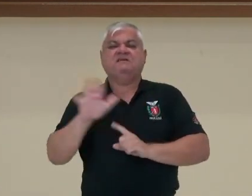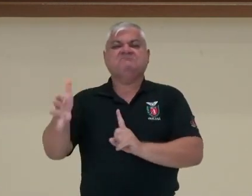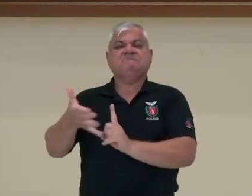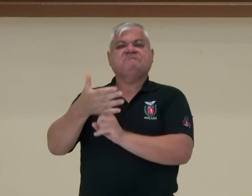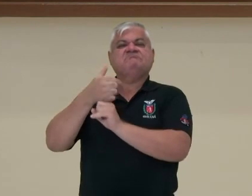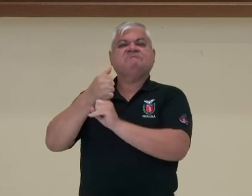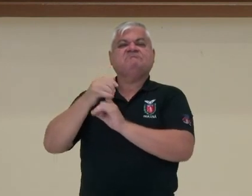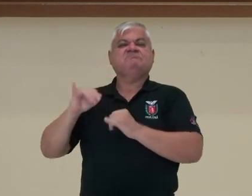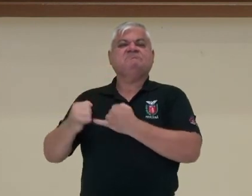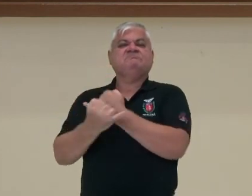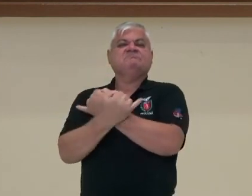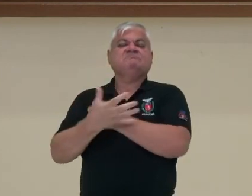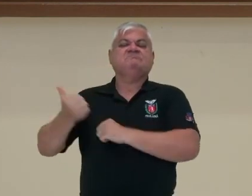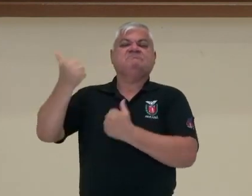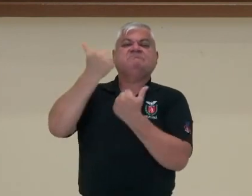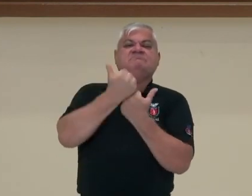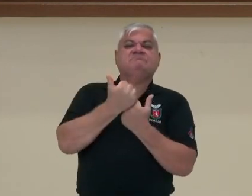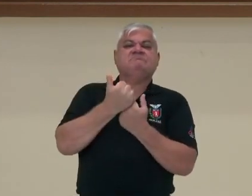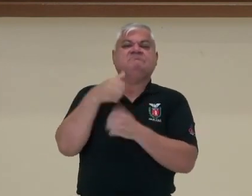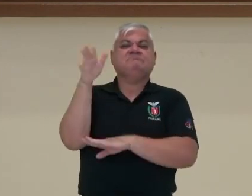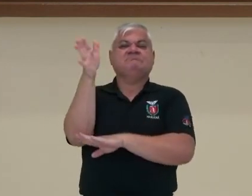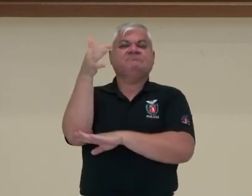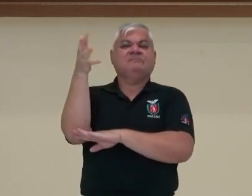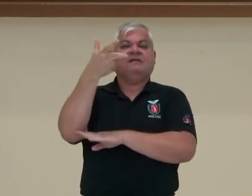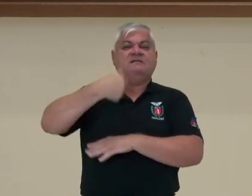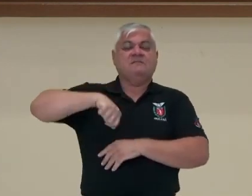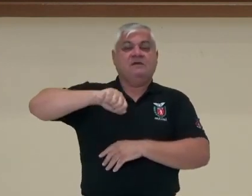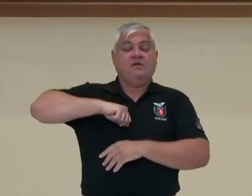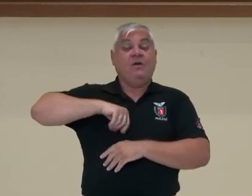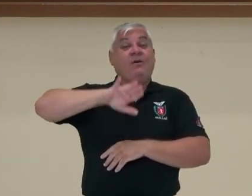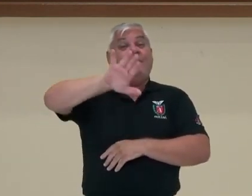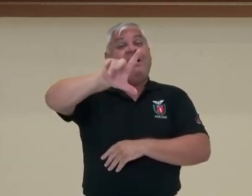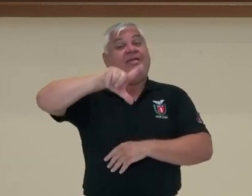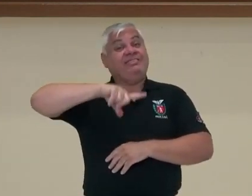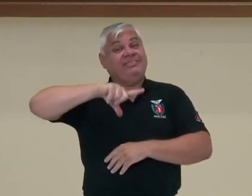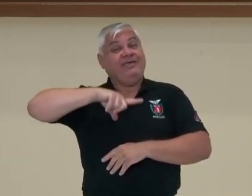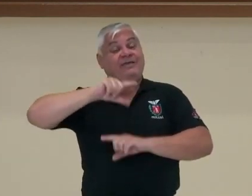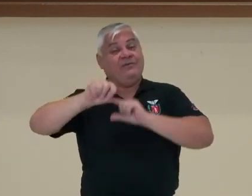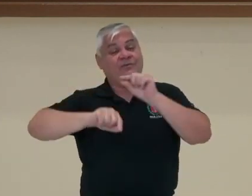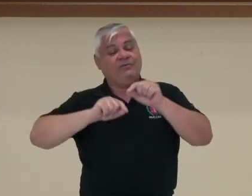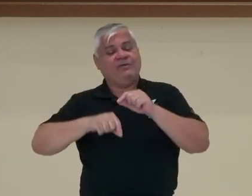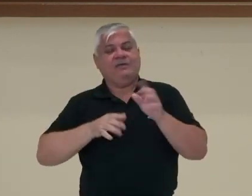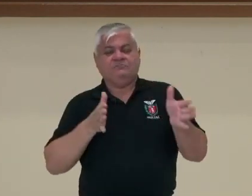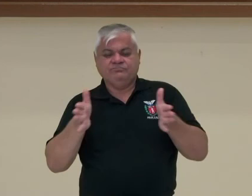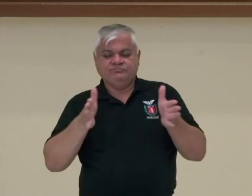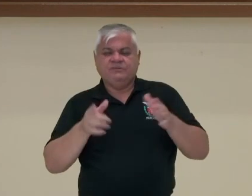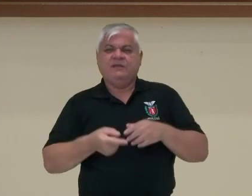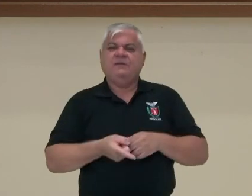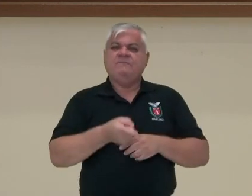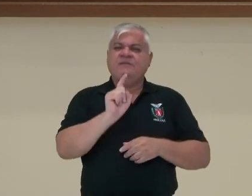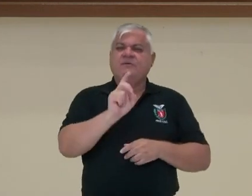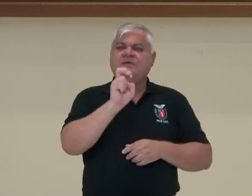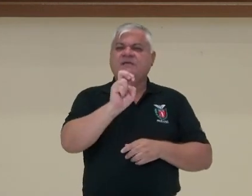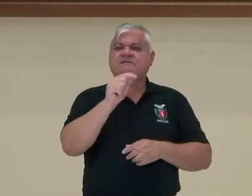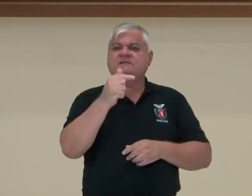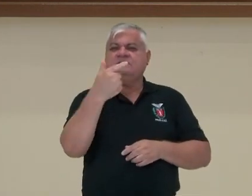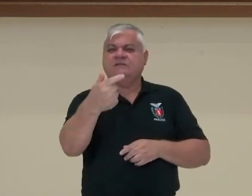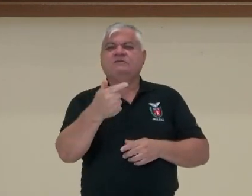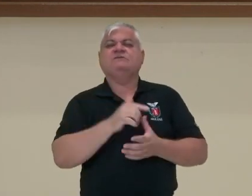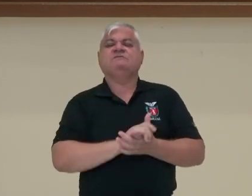Império Inca. Mas ainda assim vai sofrer uma resistência que vai durar aí até 1572, né?